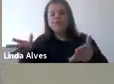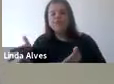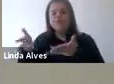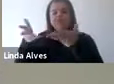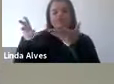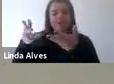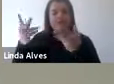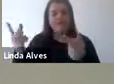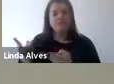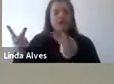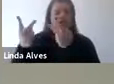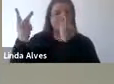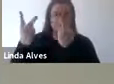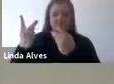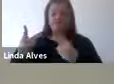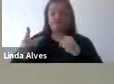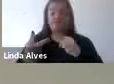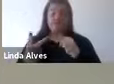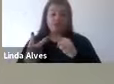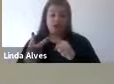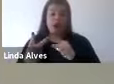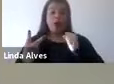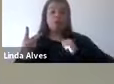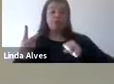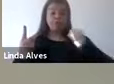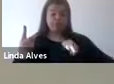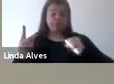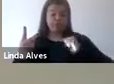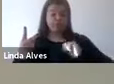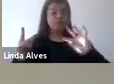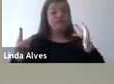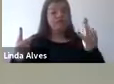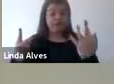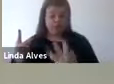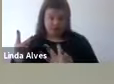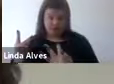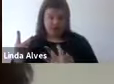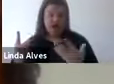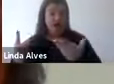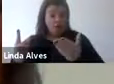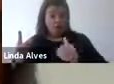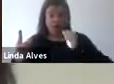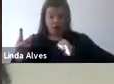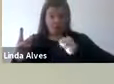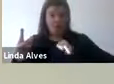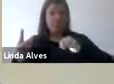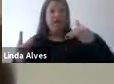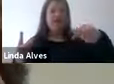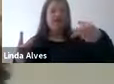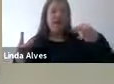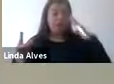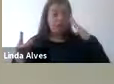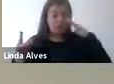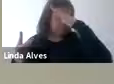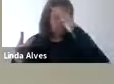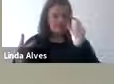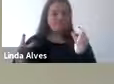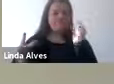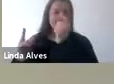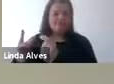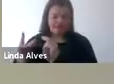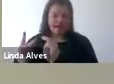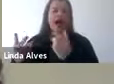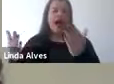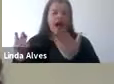pandemia. O outro foi a Bolsa Família, que ele falava Bolsa Vagabundo, e agora ele quer, inclusive, aumentar, mas mais por interesse eleitoreiro, né? Enquanto